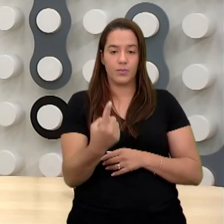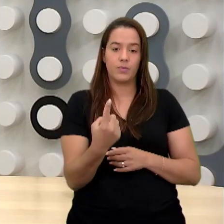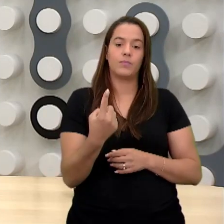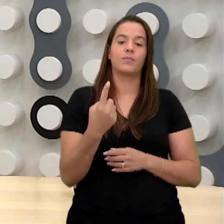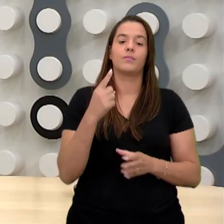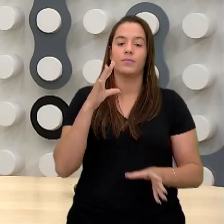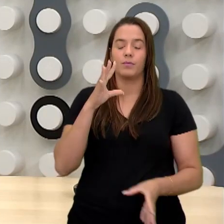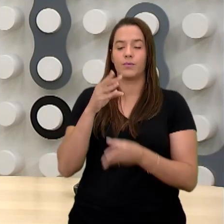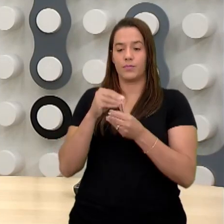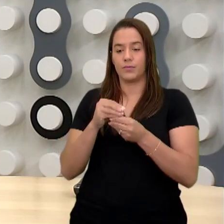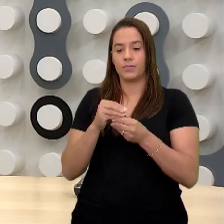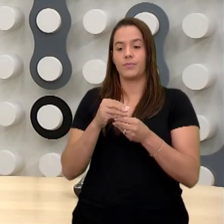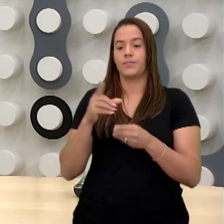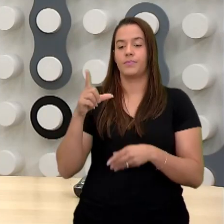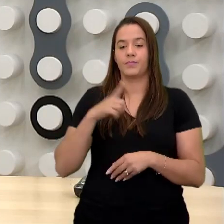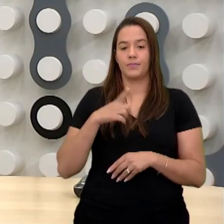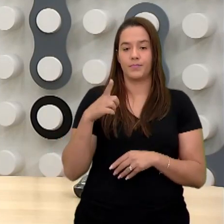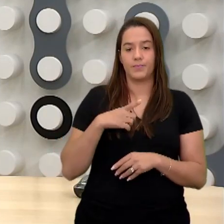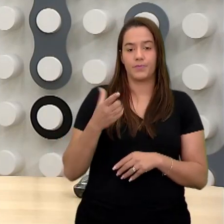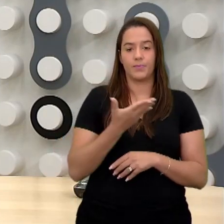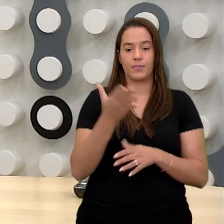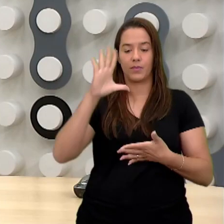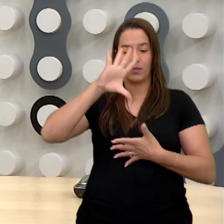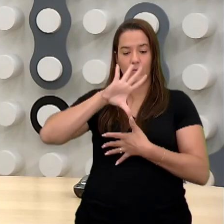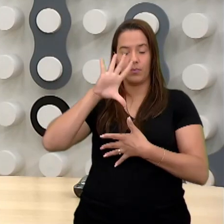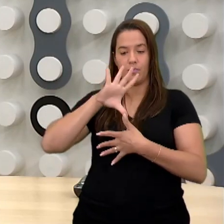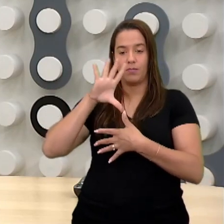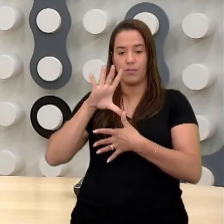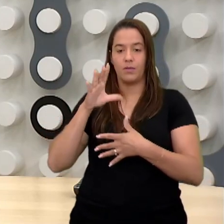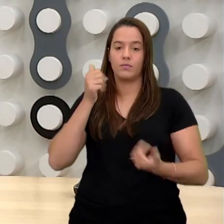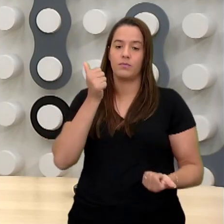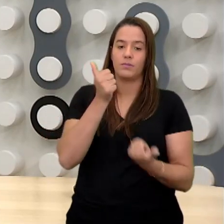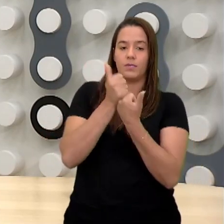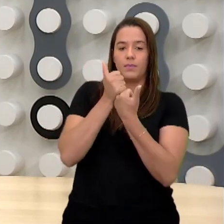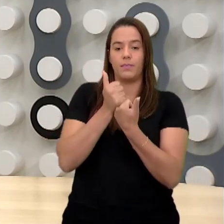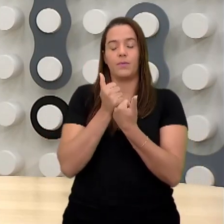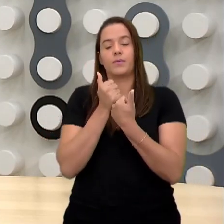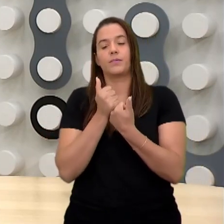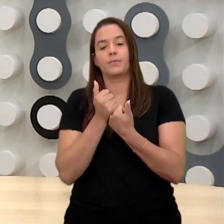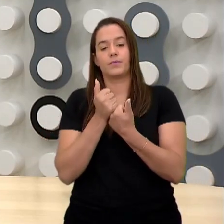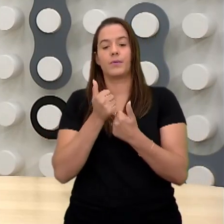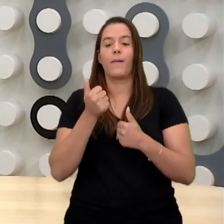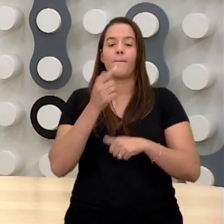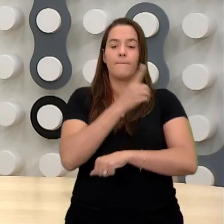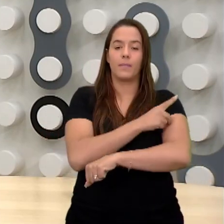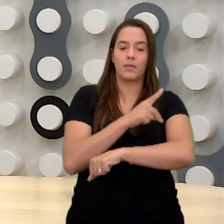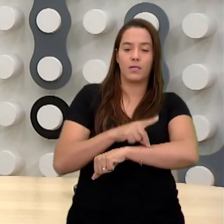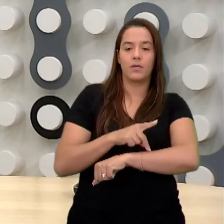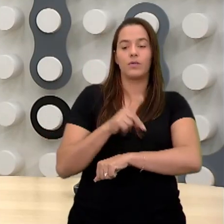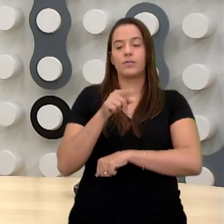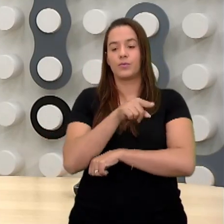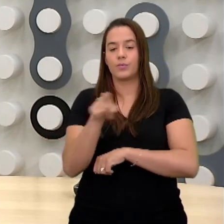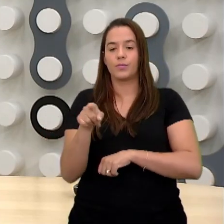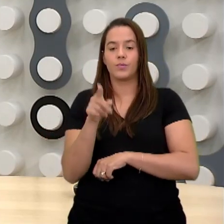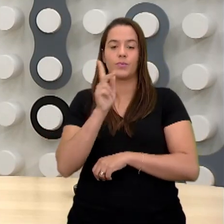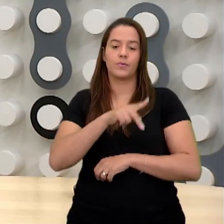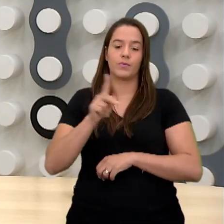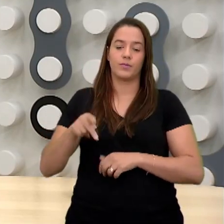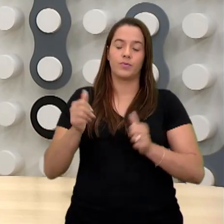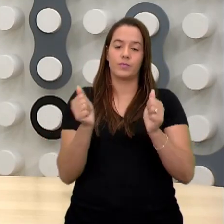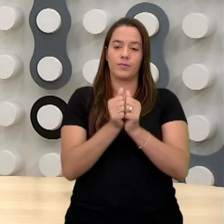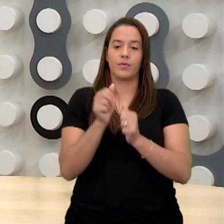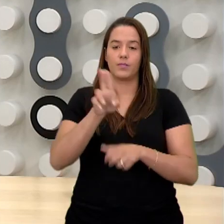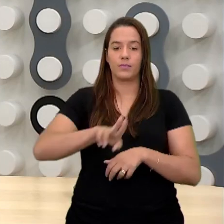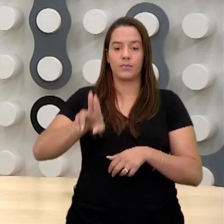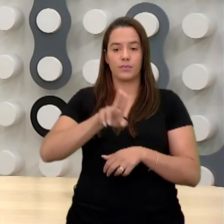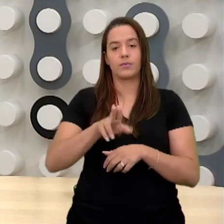componente fazem parte aí do mapa, né, que é um material de apoio aí pedagógico, né, que os professores vão usar com vocês, e